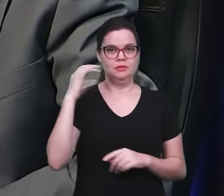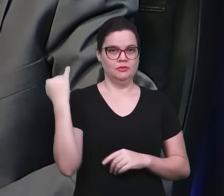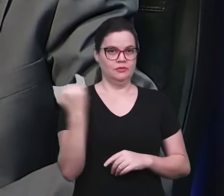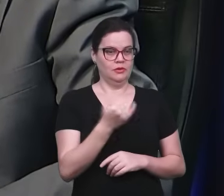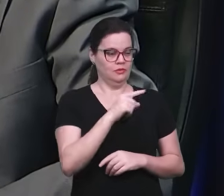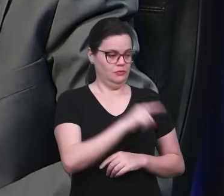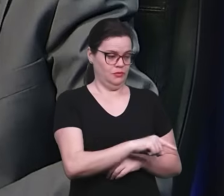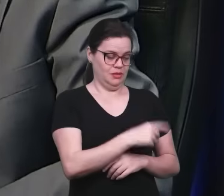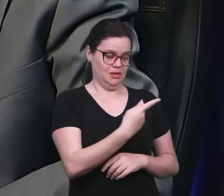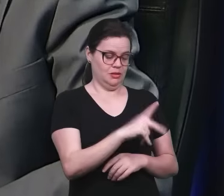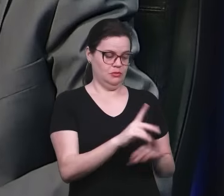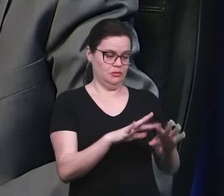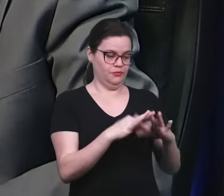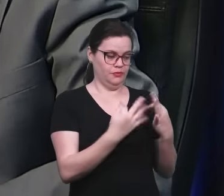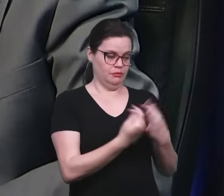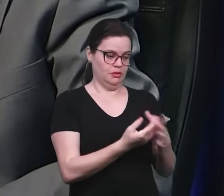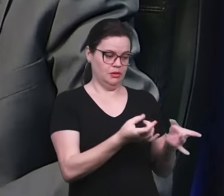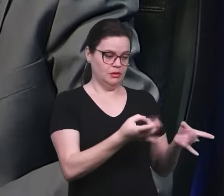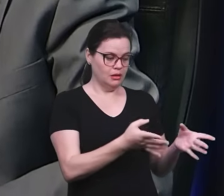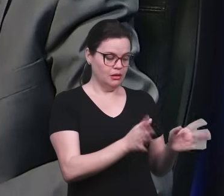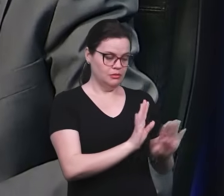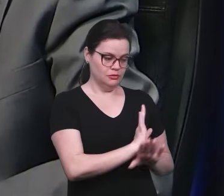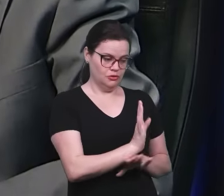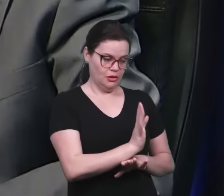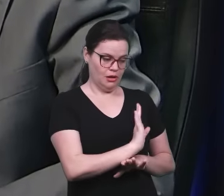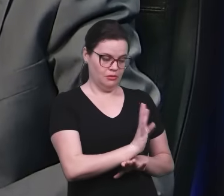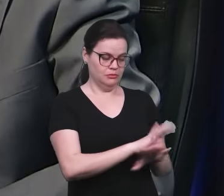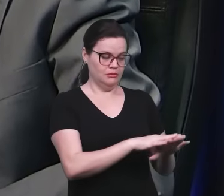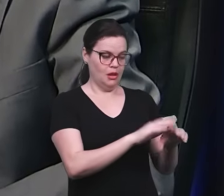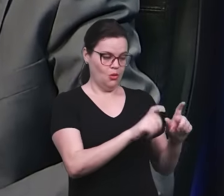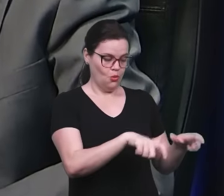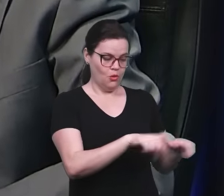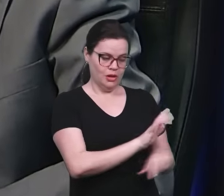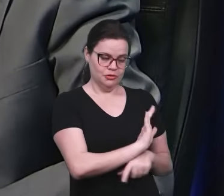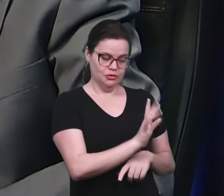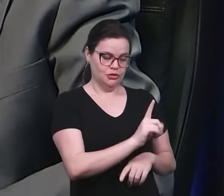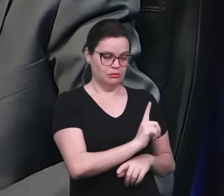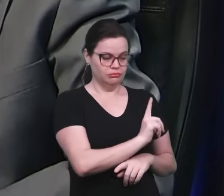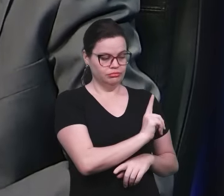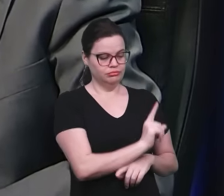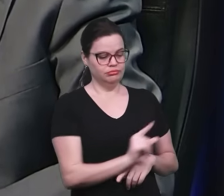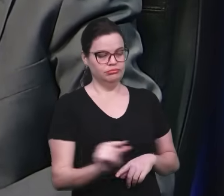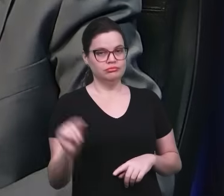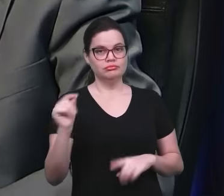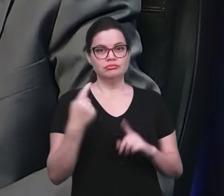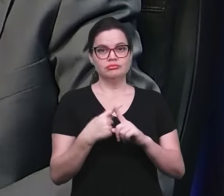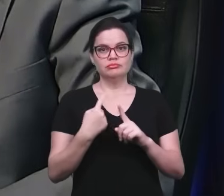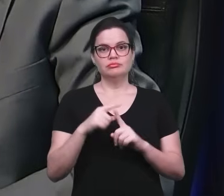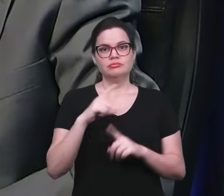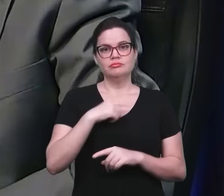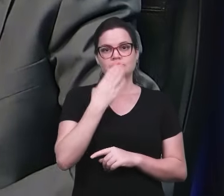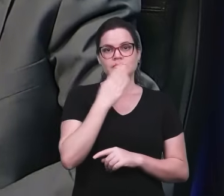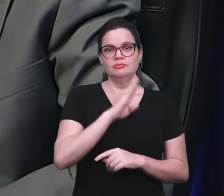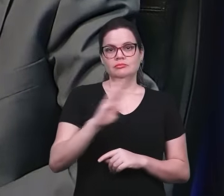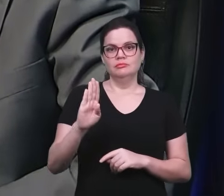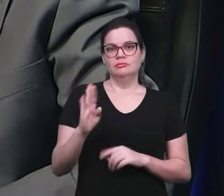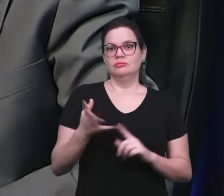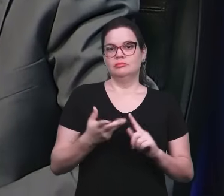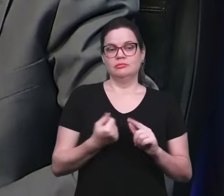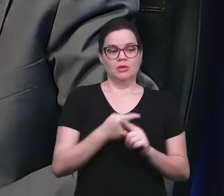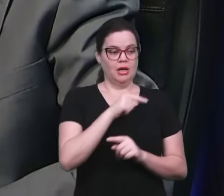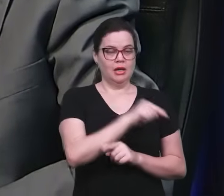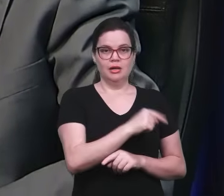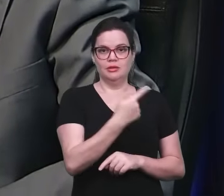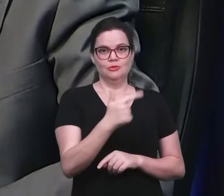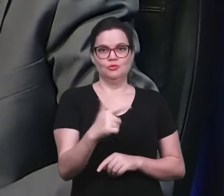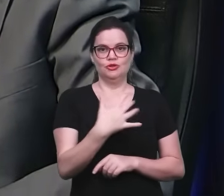terra, e tem algumas promessas maravilhosas que Deus faz, porque ele não tinha descendência, né? Ele não tinha filhos.